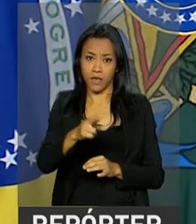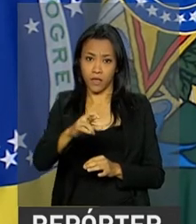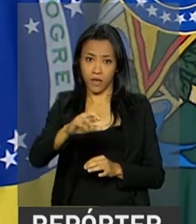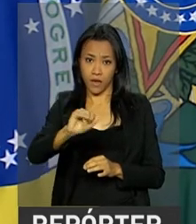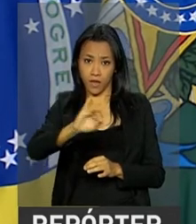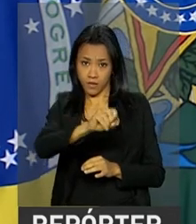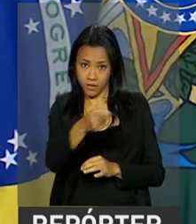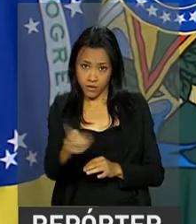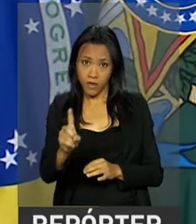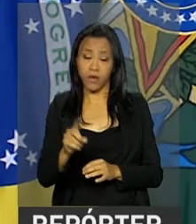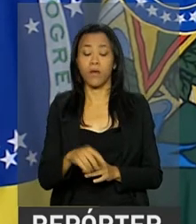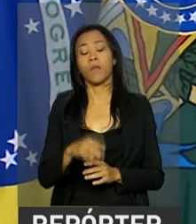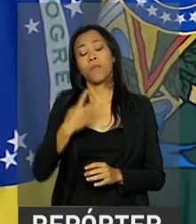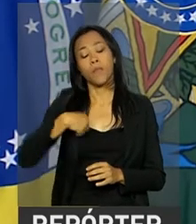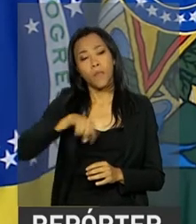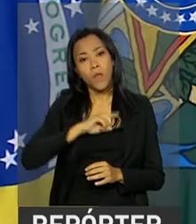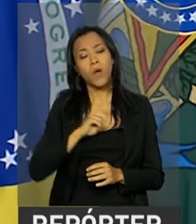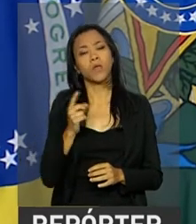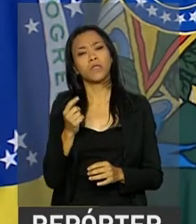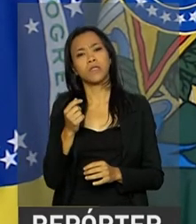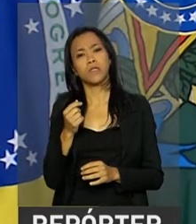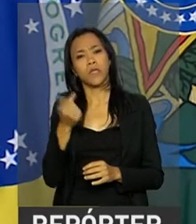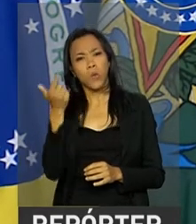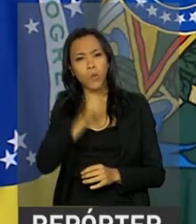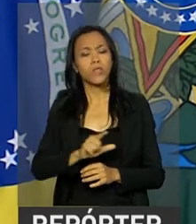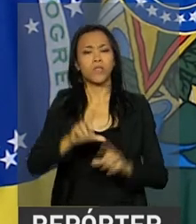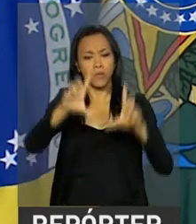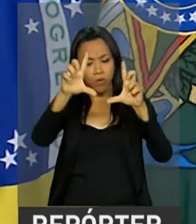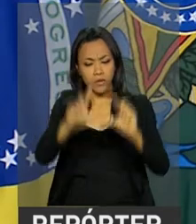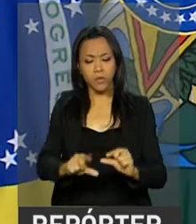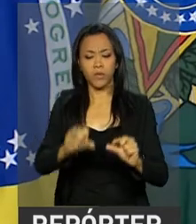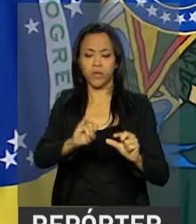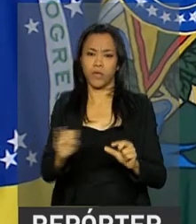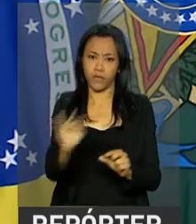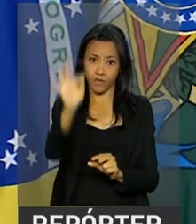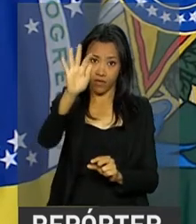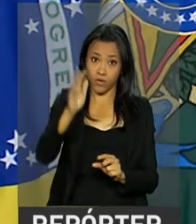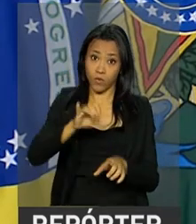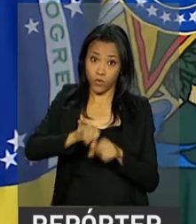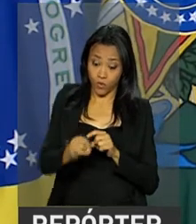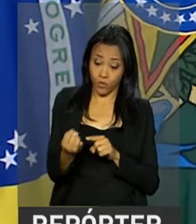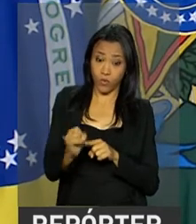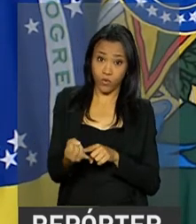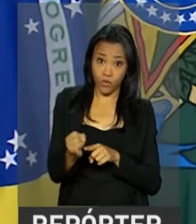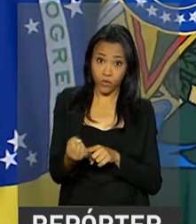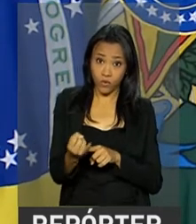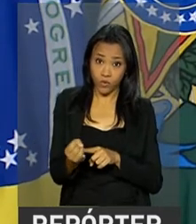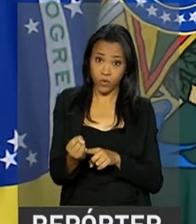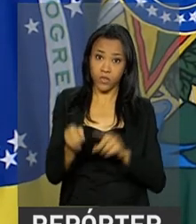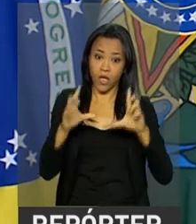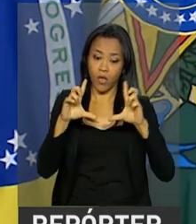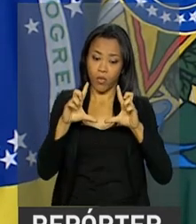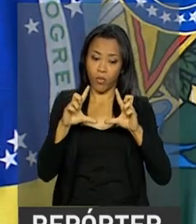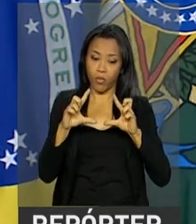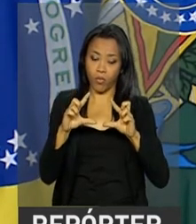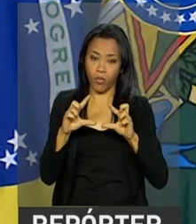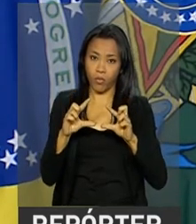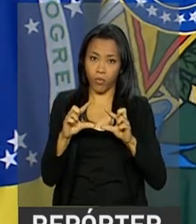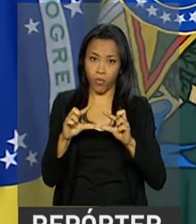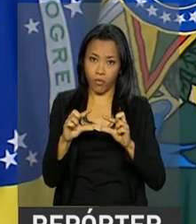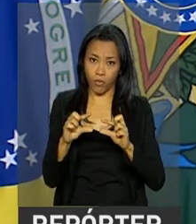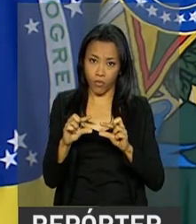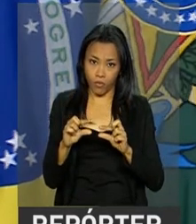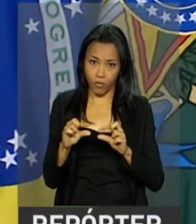enfrentamos e derrotamos a inflação os juros estão caindo a cada vez